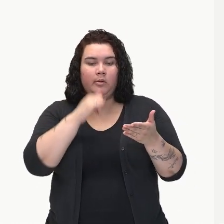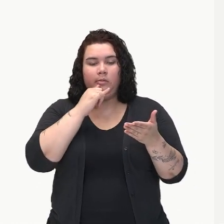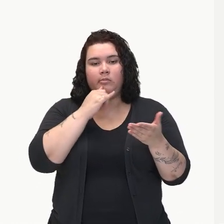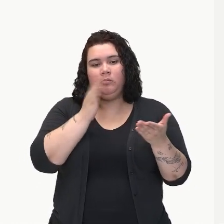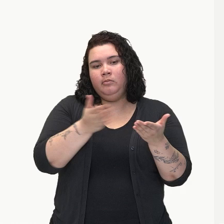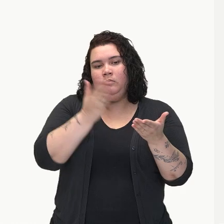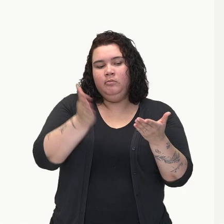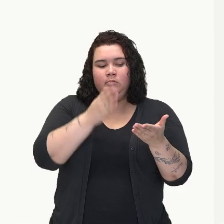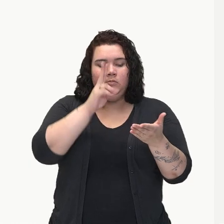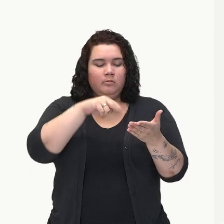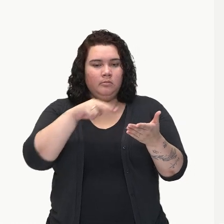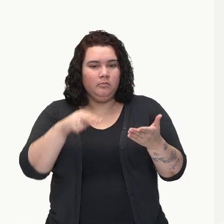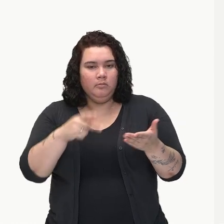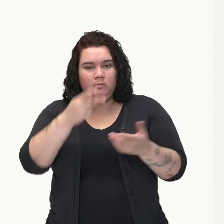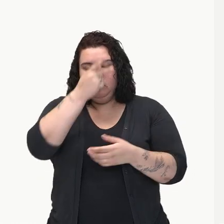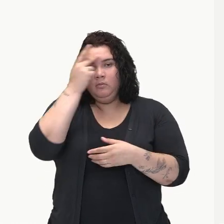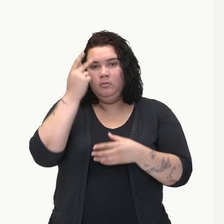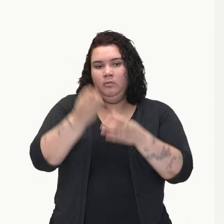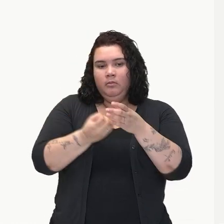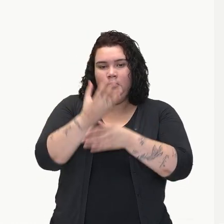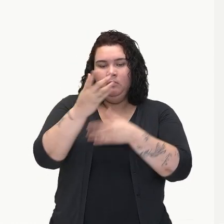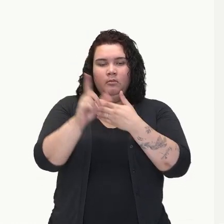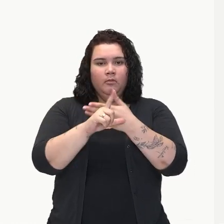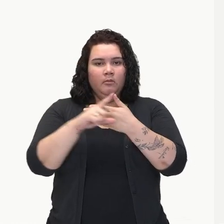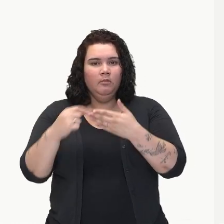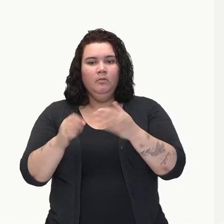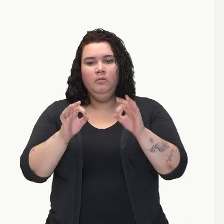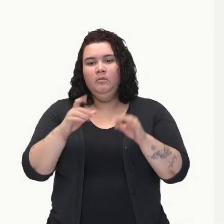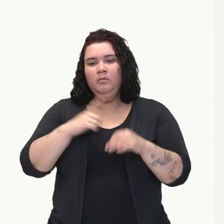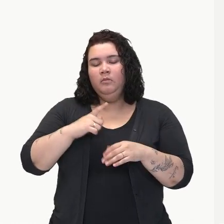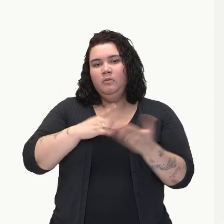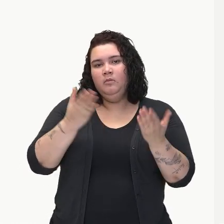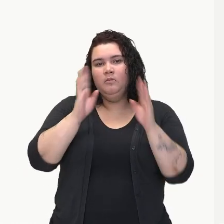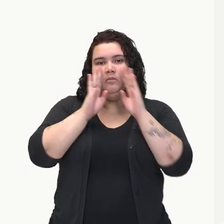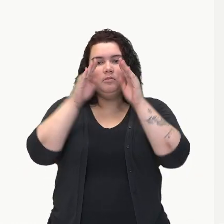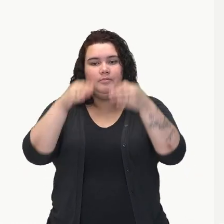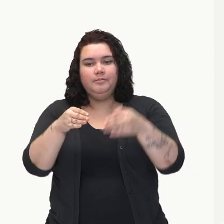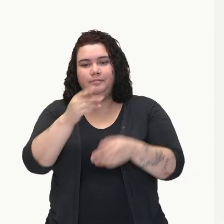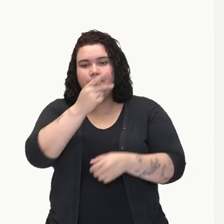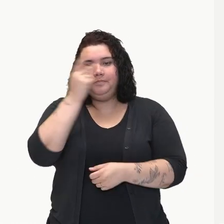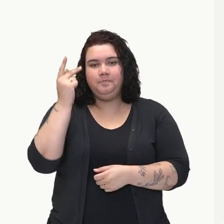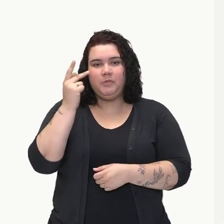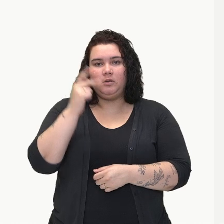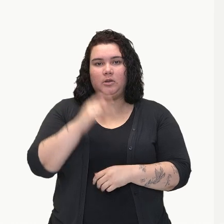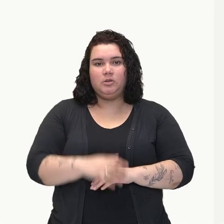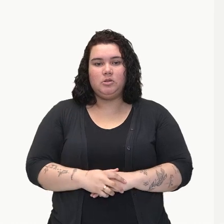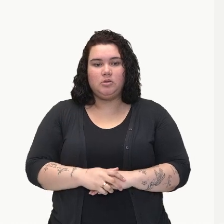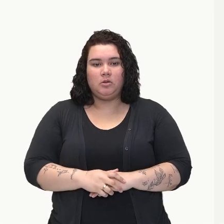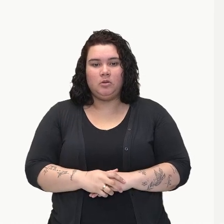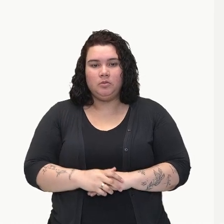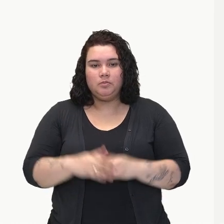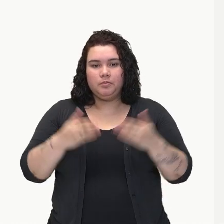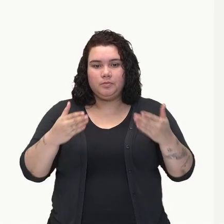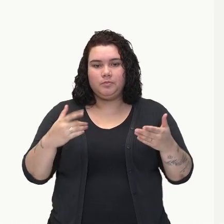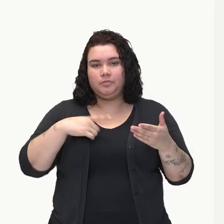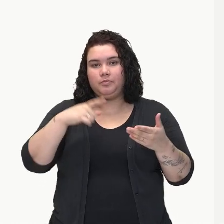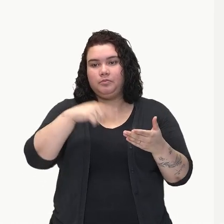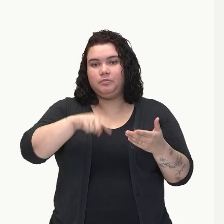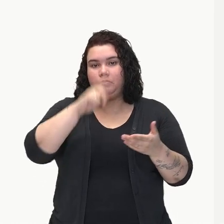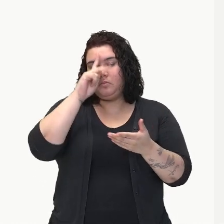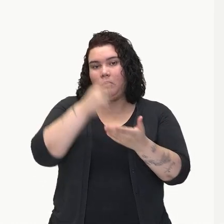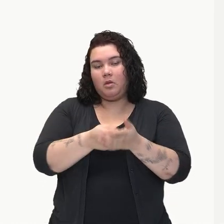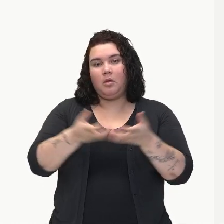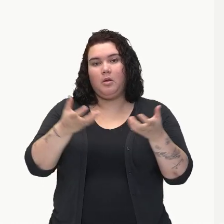E é produzido por alguém, esse escritor, e certamente é destinado a alguma pessoa. E aí você decide se você